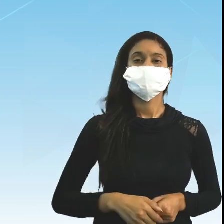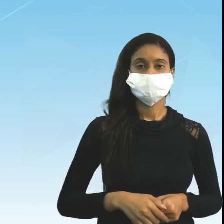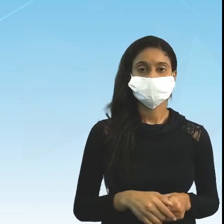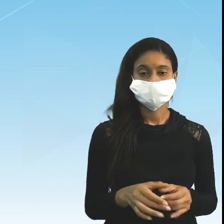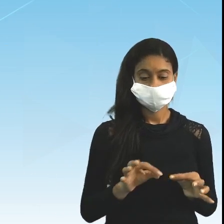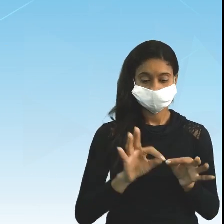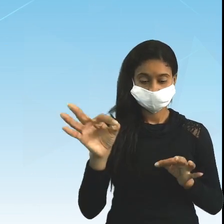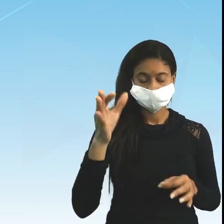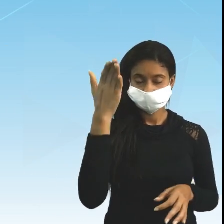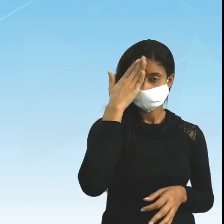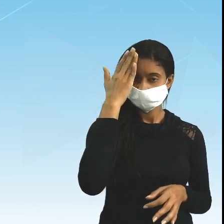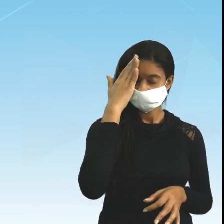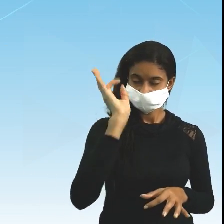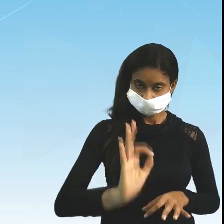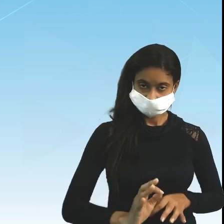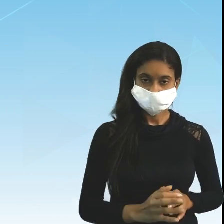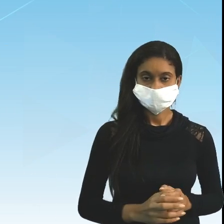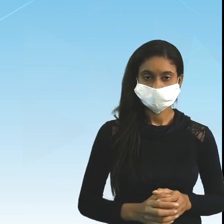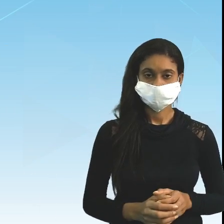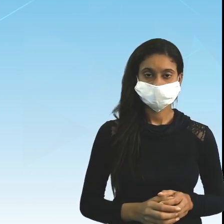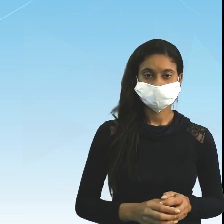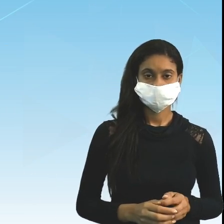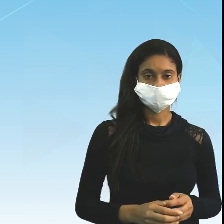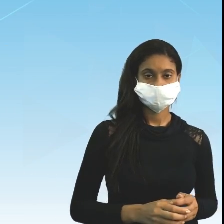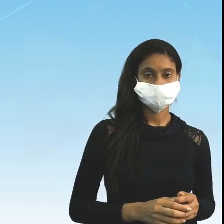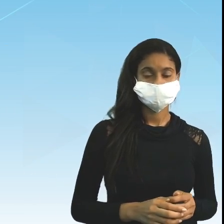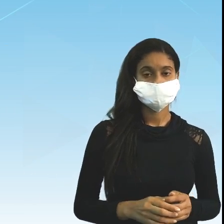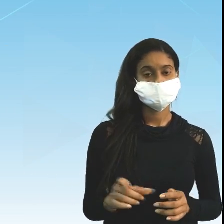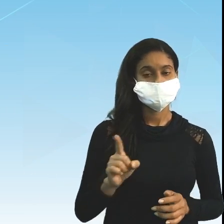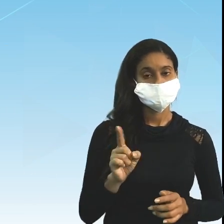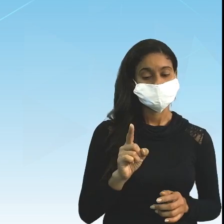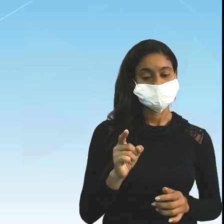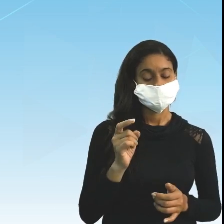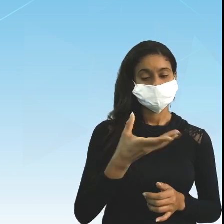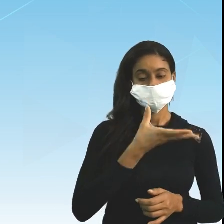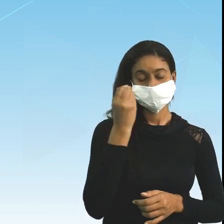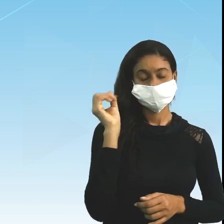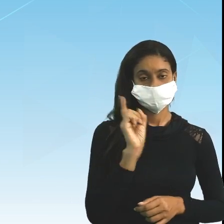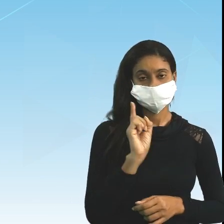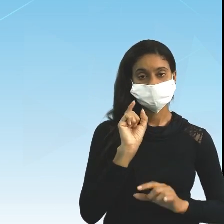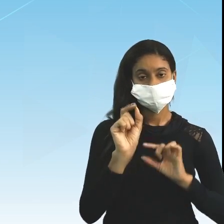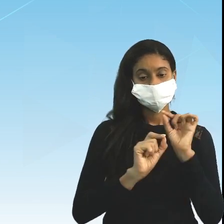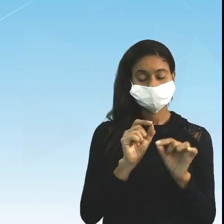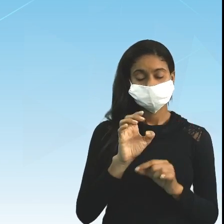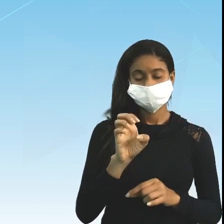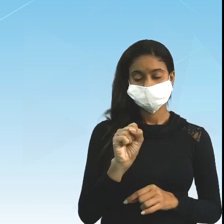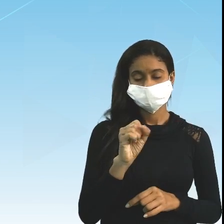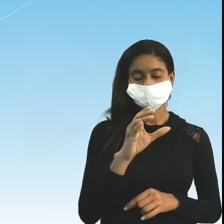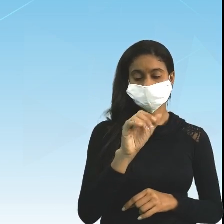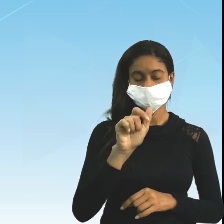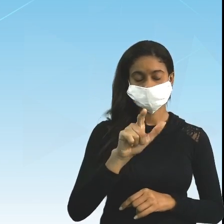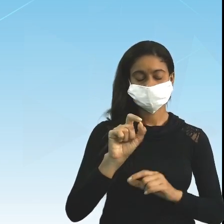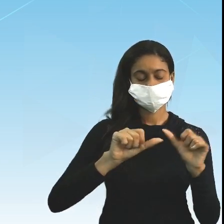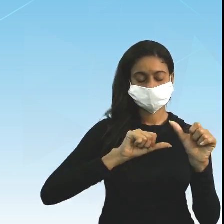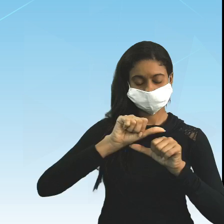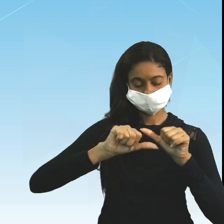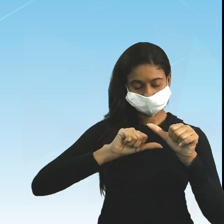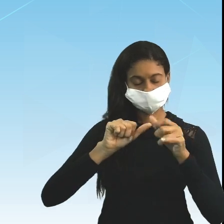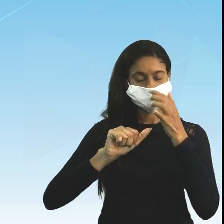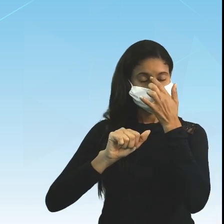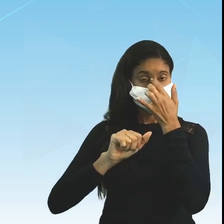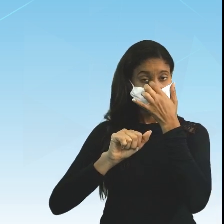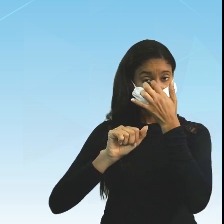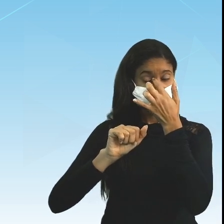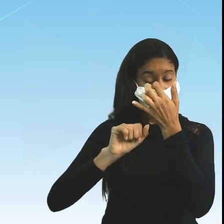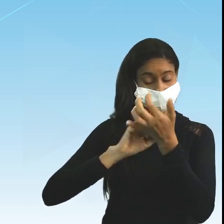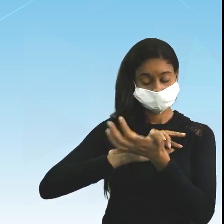metros. Entendeu, meus amores? Então, não vamos esquecer. Escala é a variação de proporção de uma